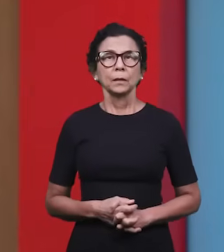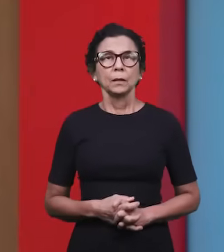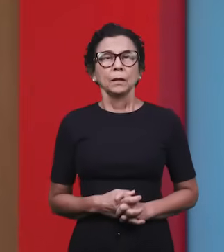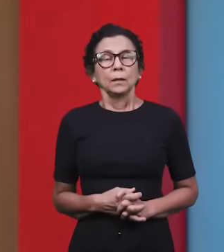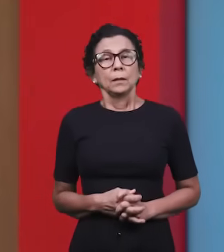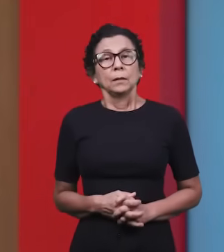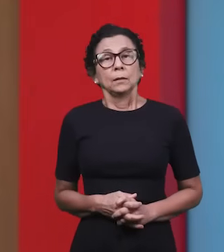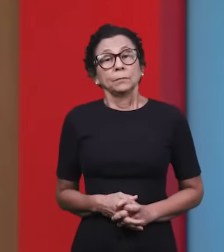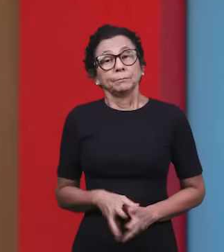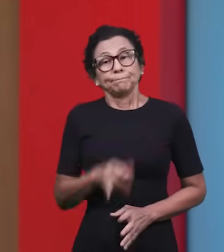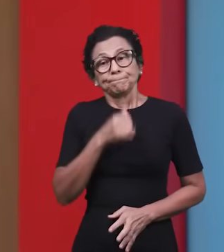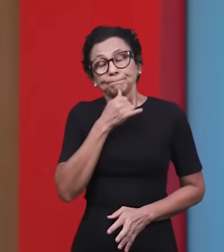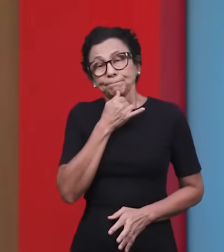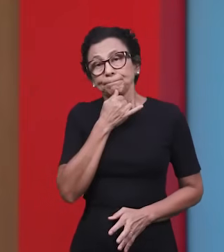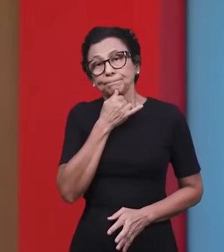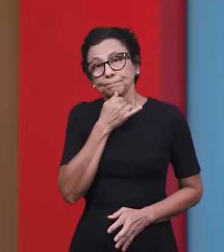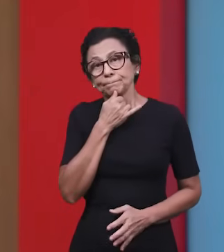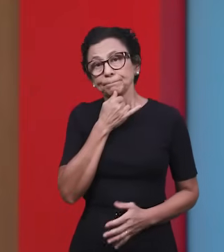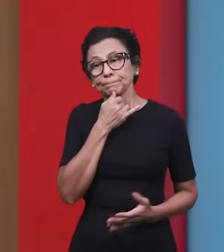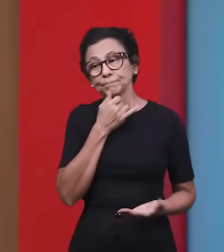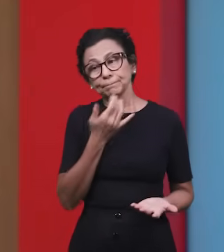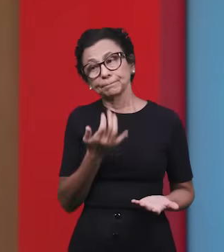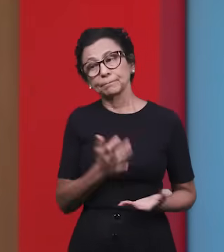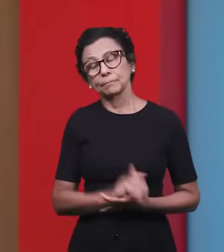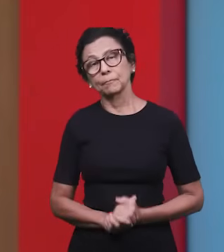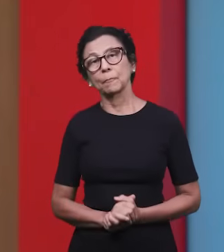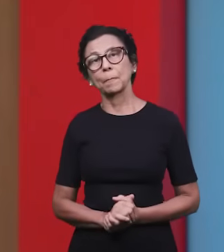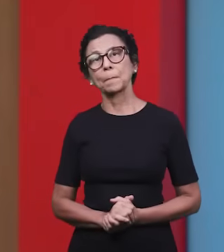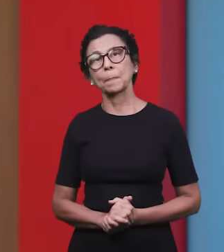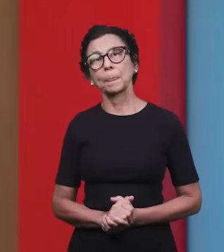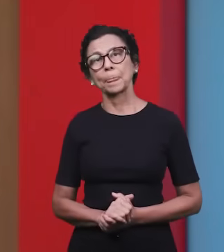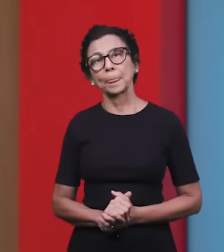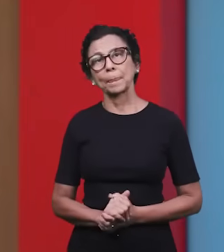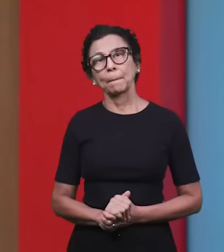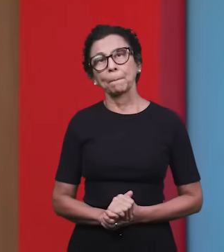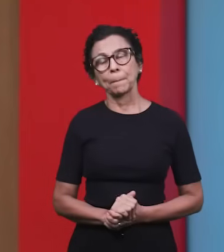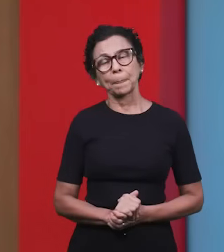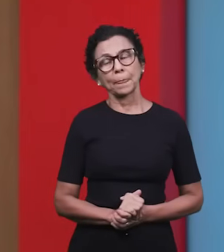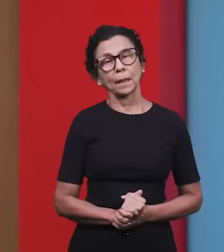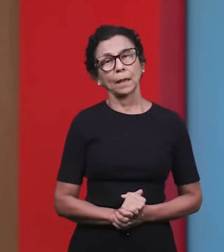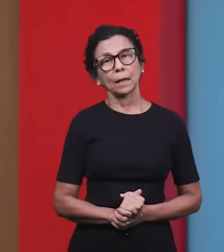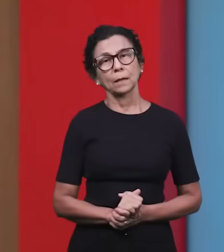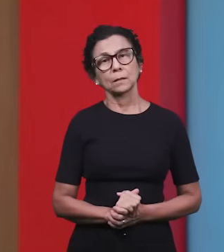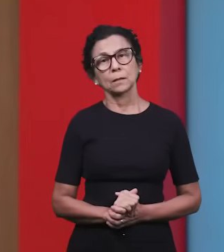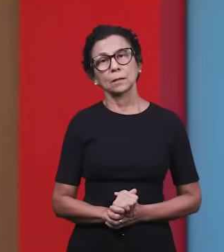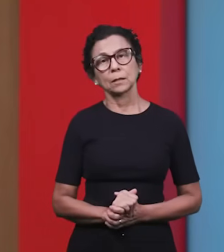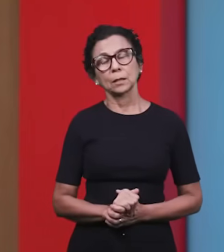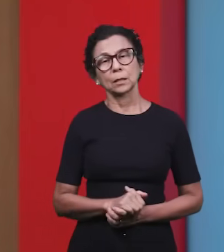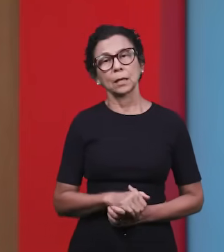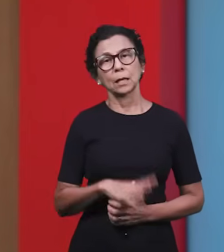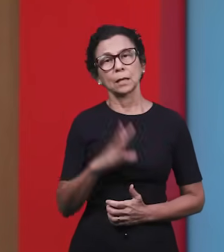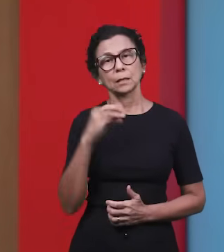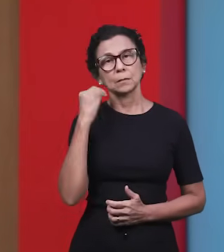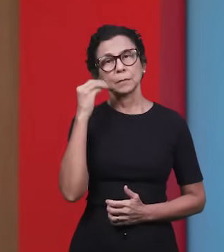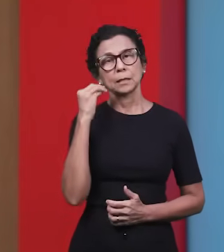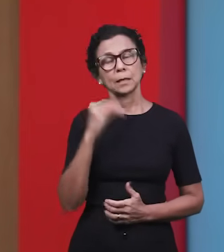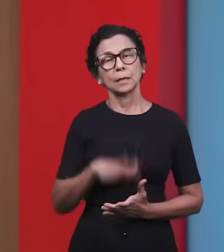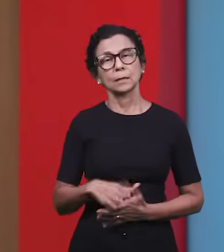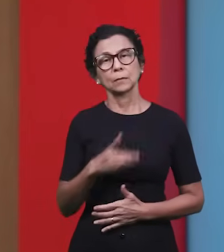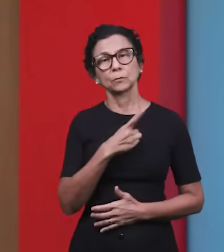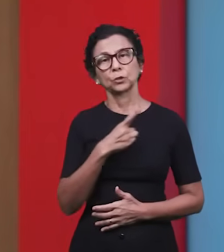eu, infelizmente, já tive também, como pastor, uma experiência de uma esposa de um